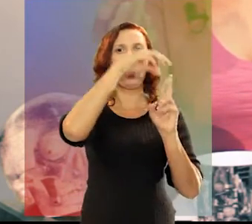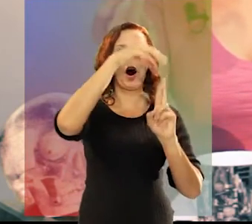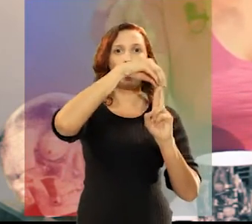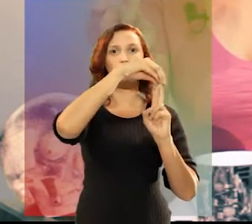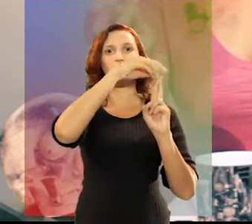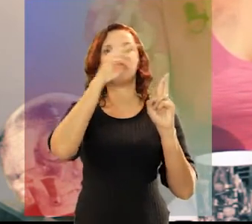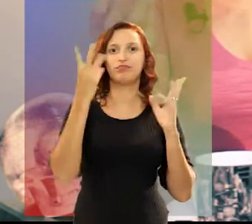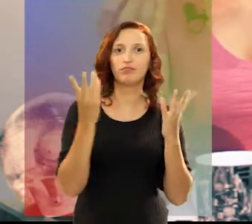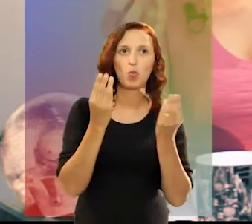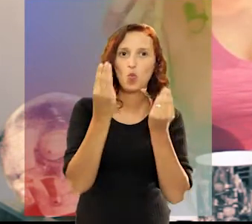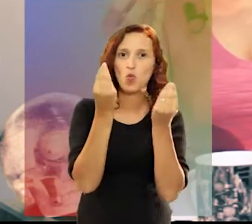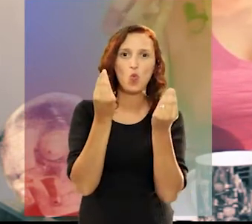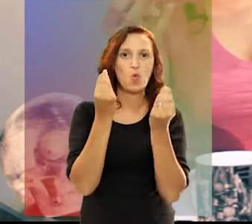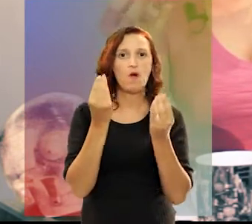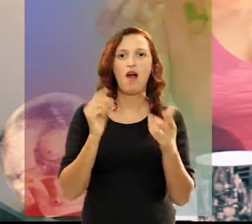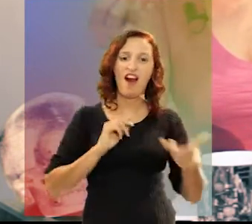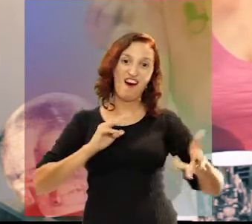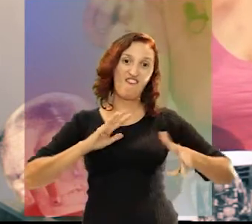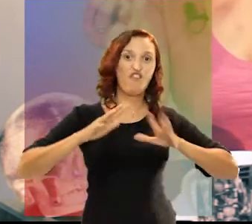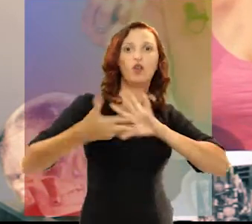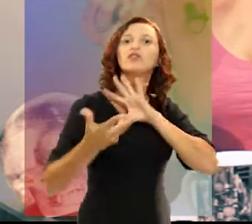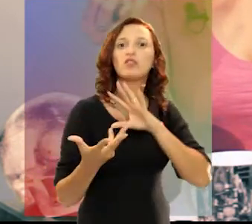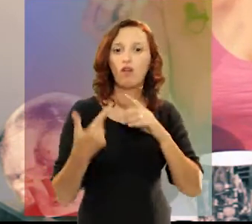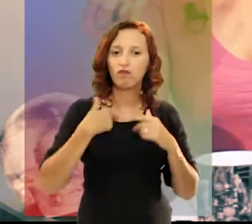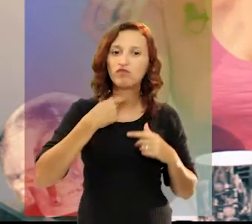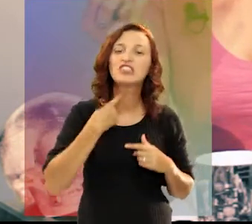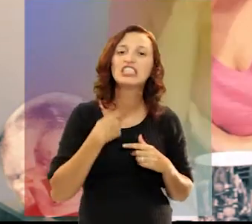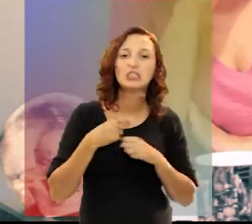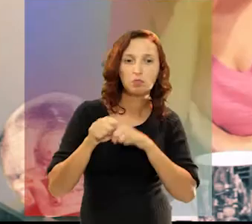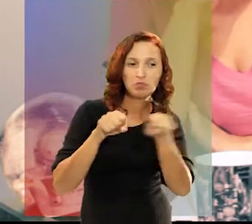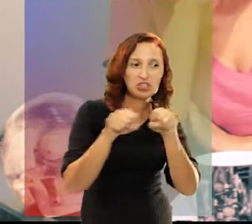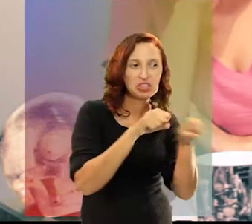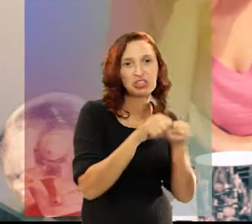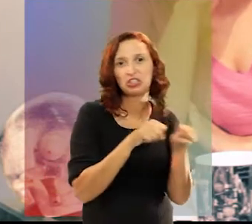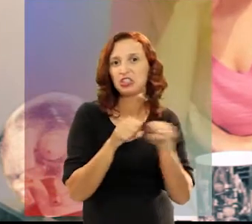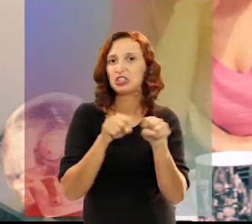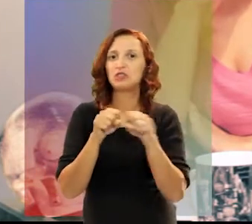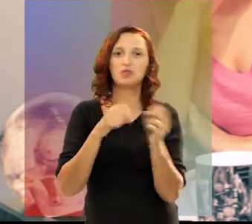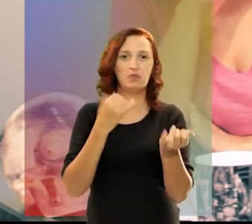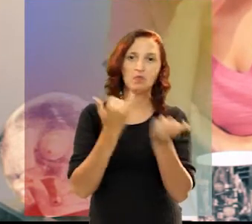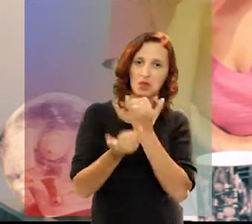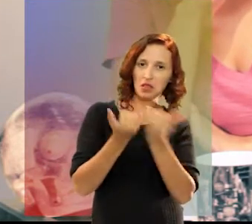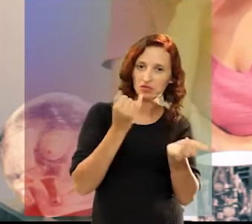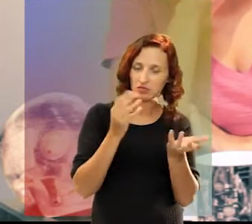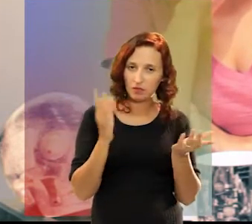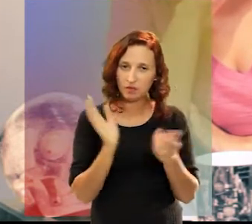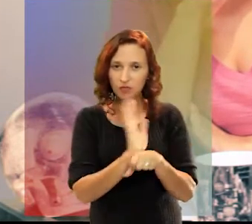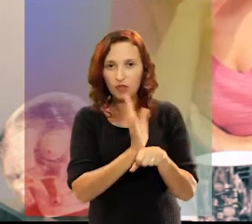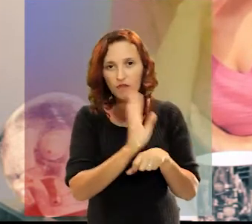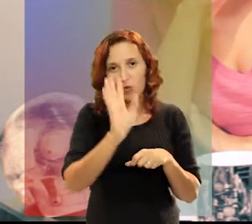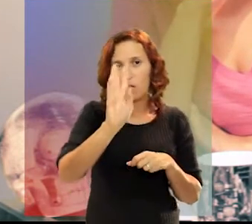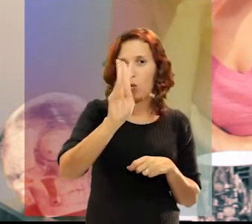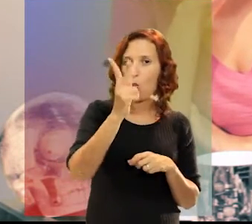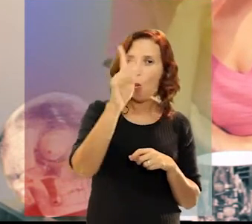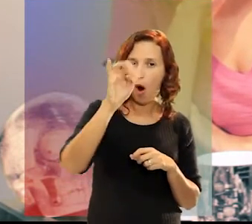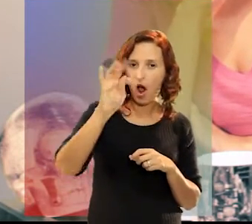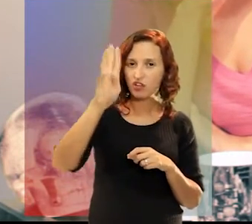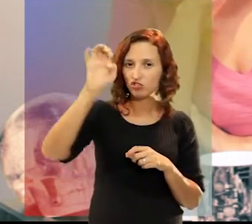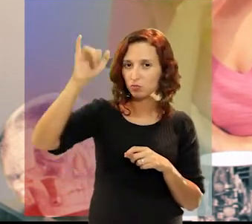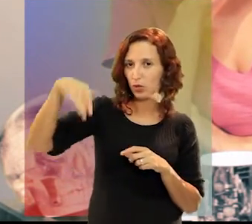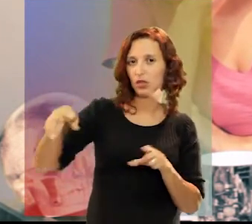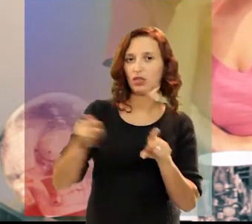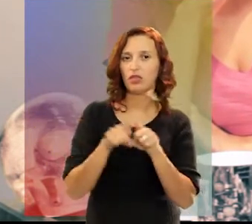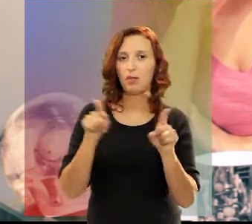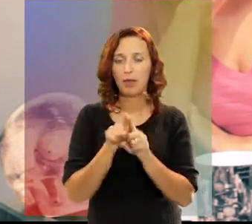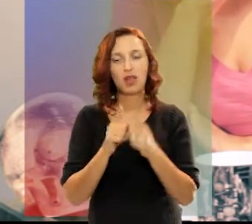representante de um modelo revolucionário, então vou matar vocês, né? Mais até do que isso, essa referência do Watchmen que faz isso com o